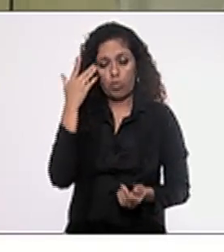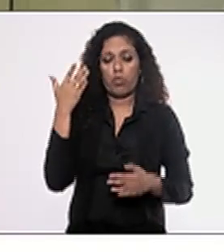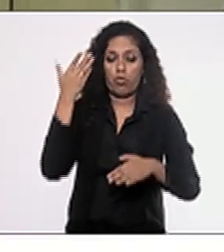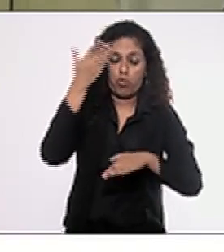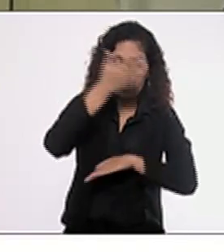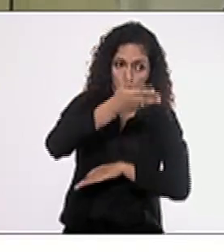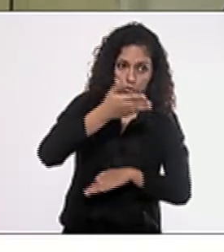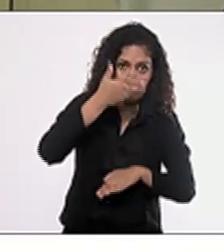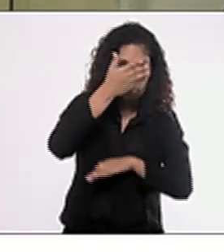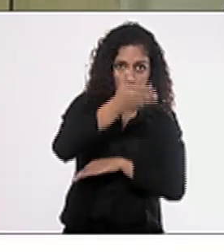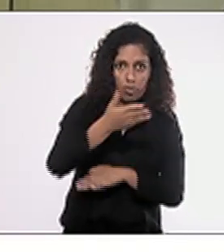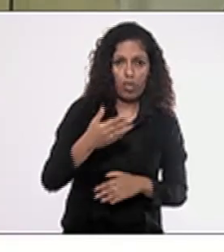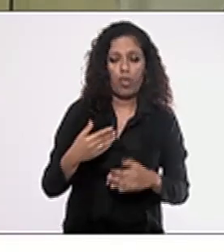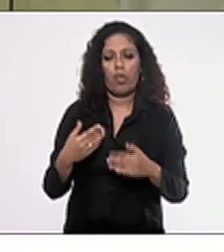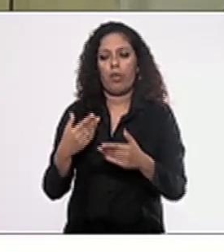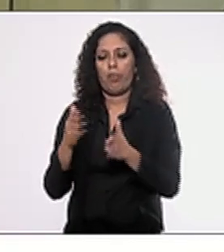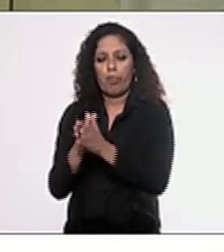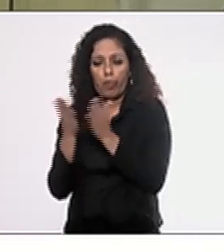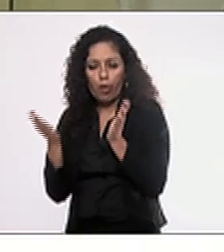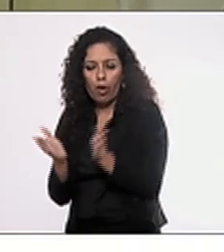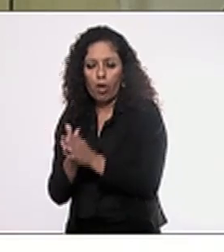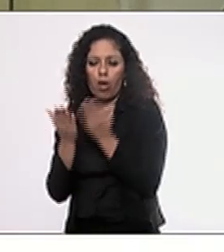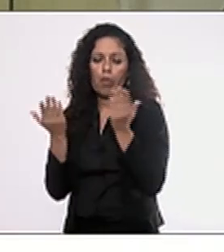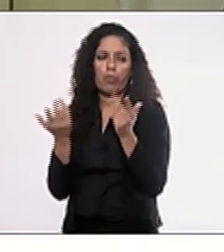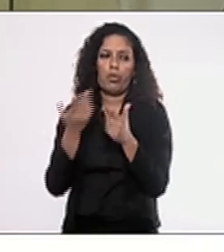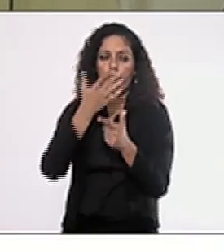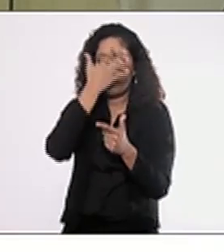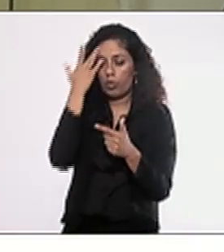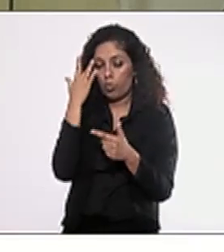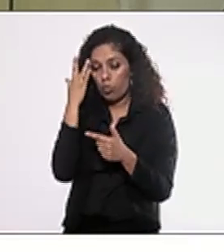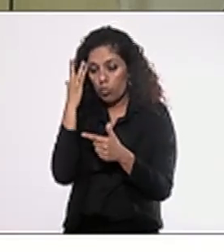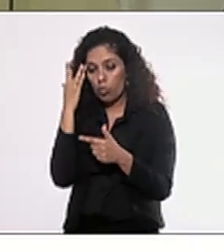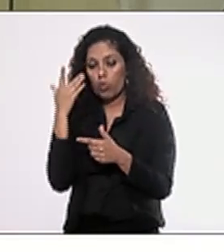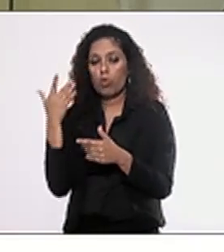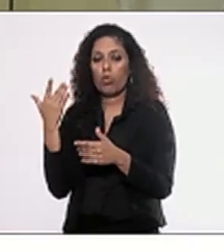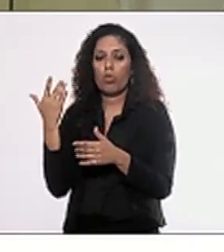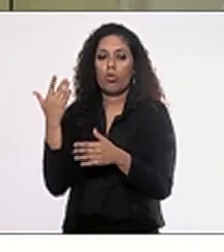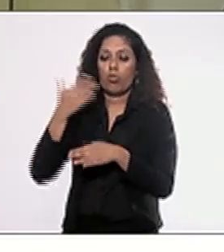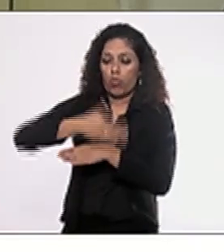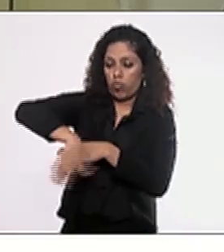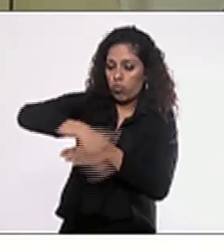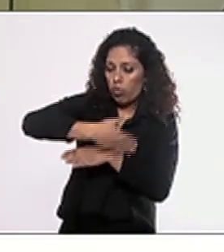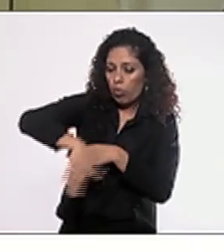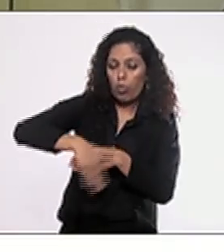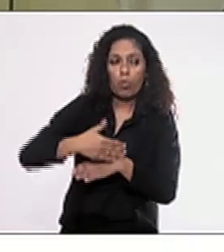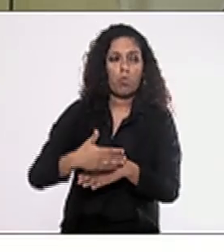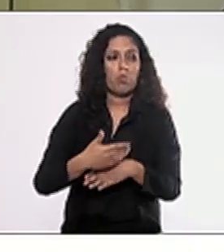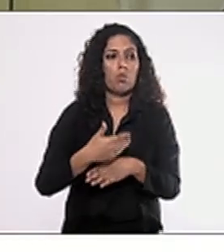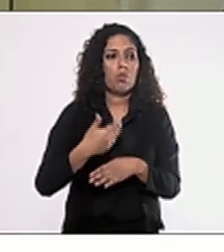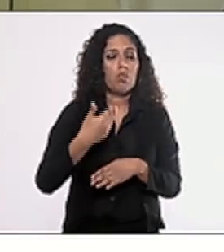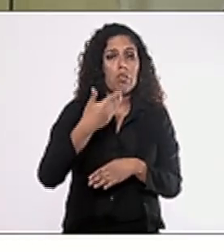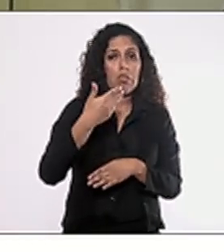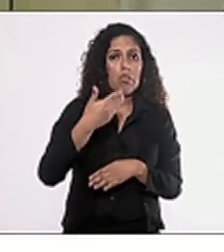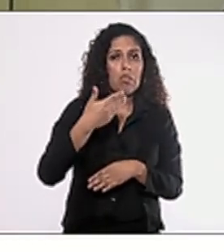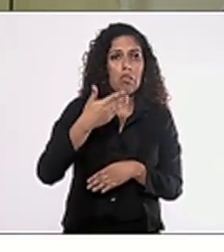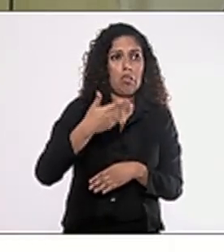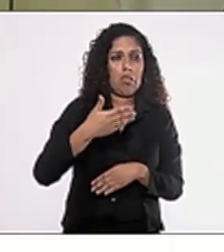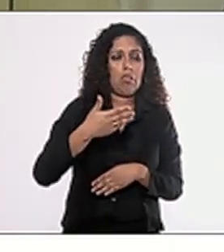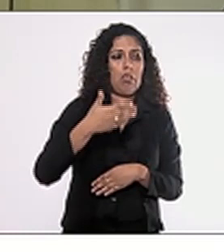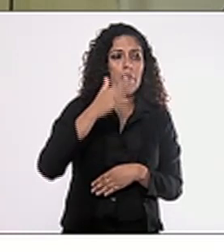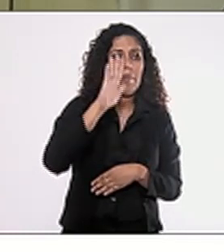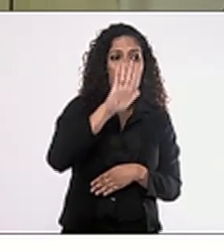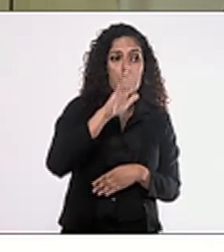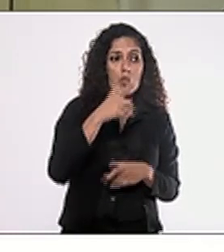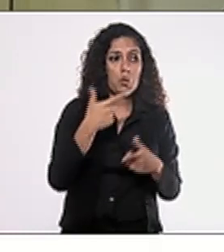reassentadas, são pessoas que viviam em área de risco, são pessoas que viviam em situação de rua e que não têm